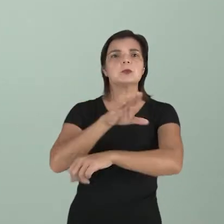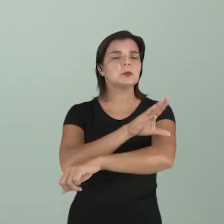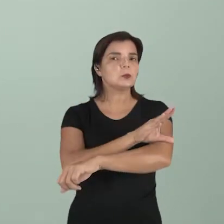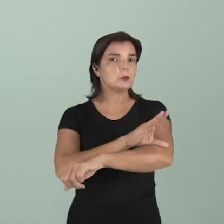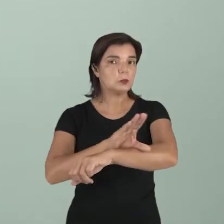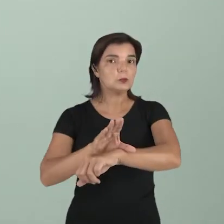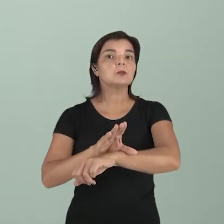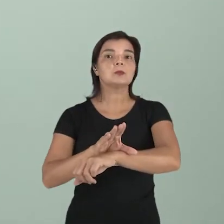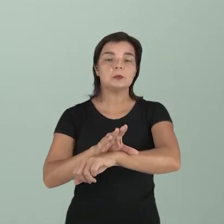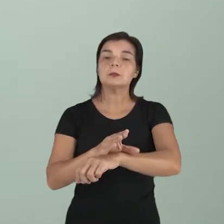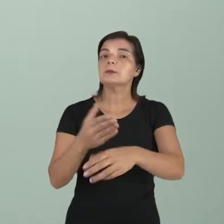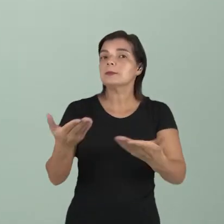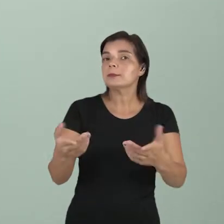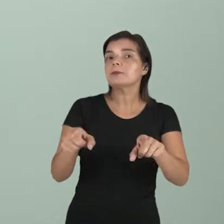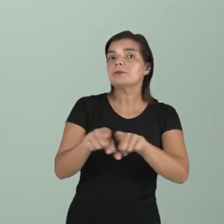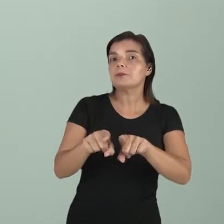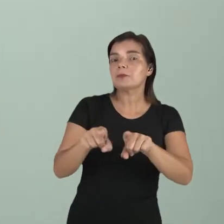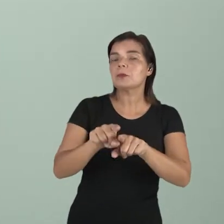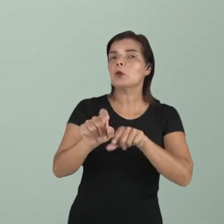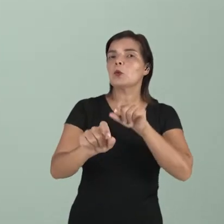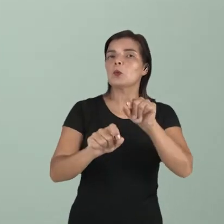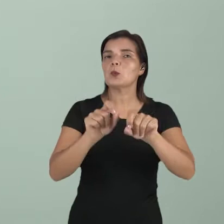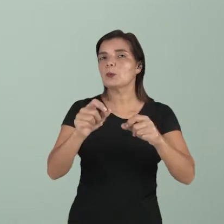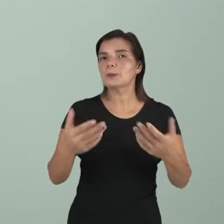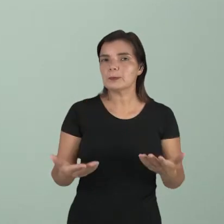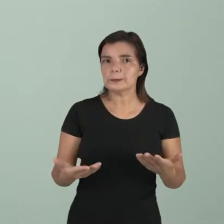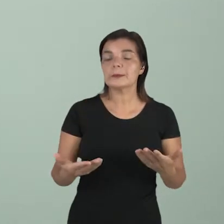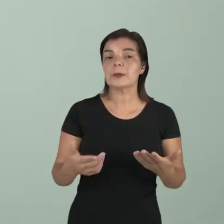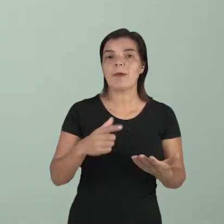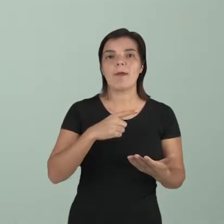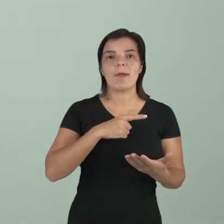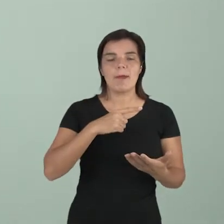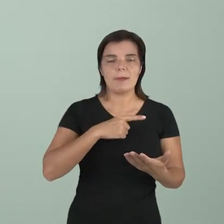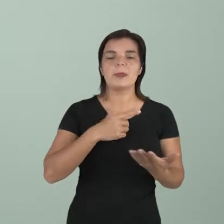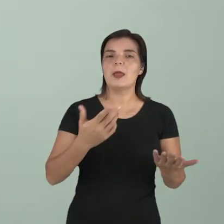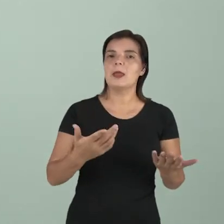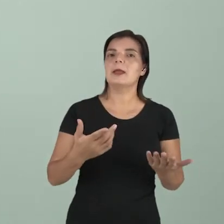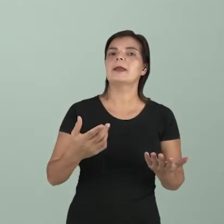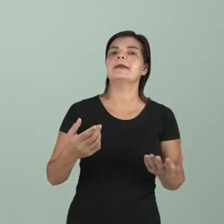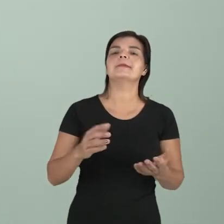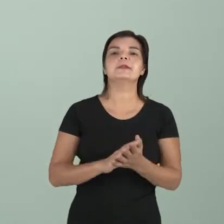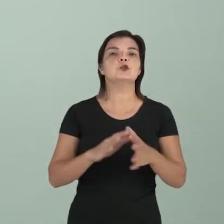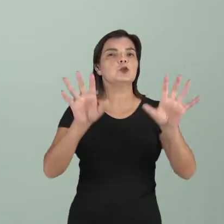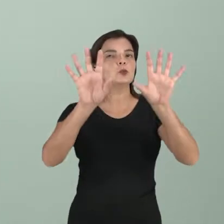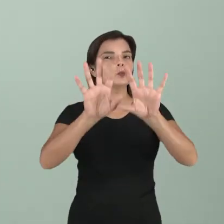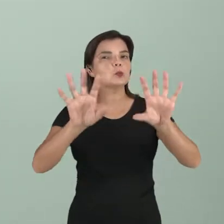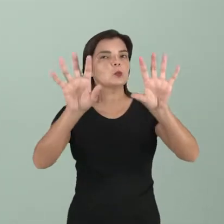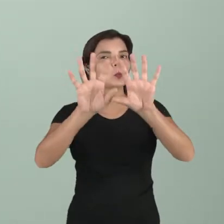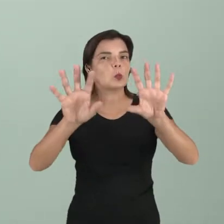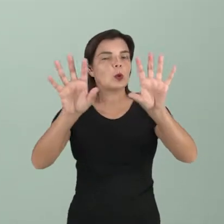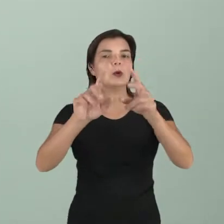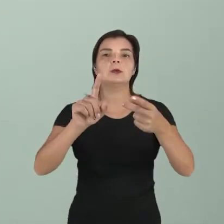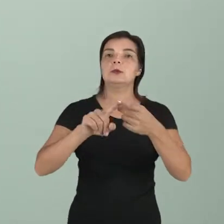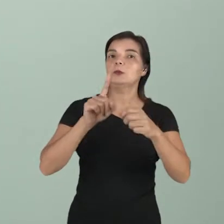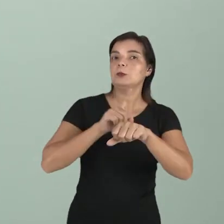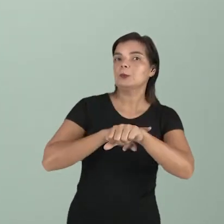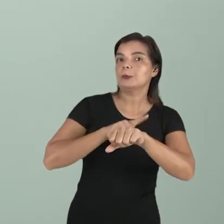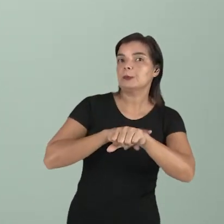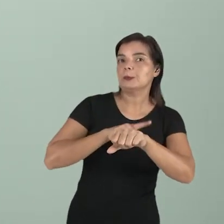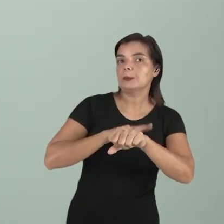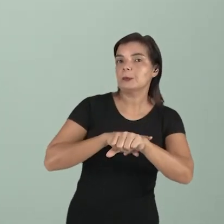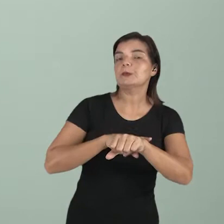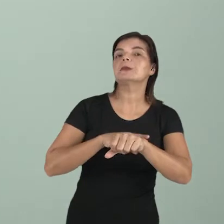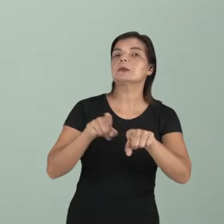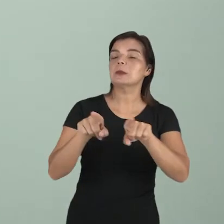área territorial. Então, isso faz com que o Brasil ele tenha uma diversidade de climas, fusos horários.